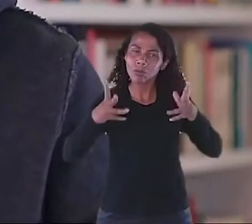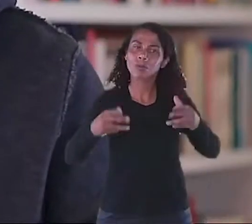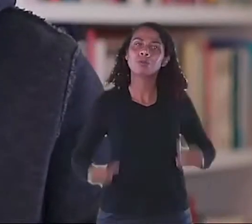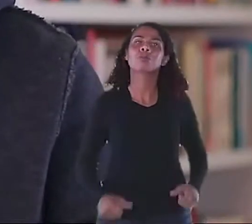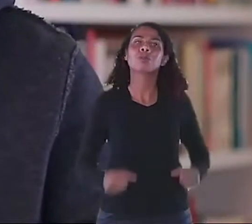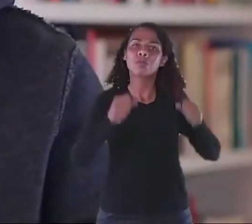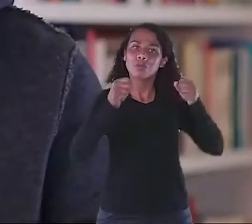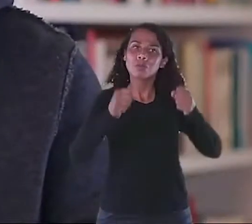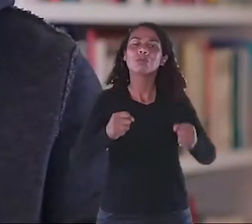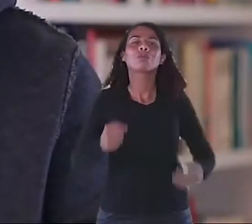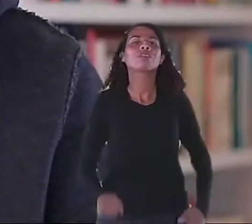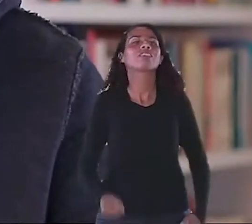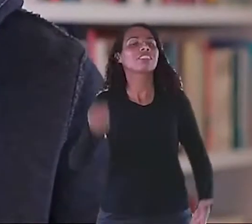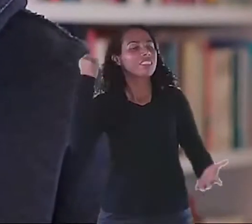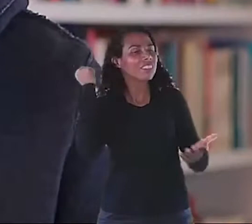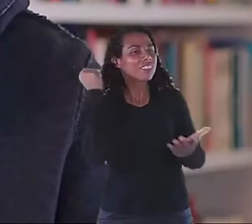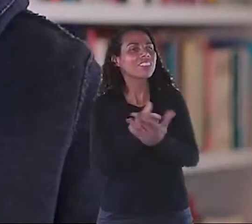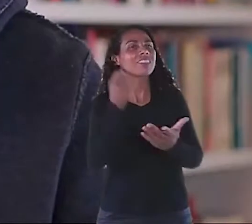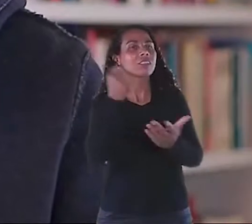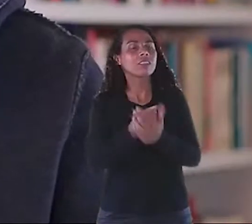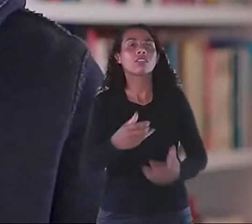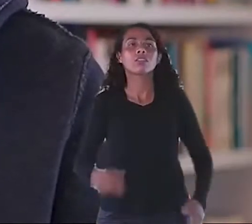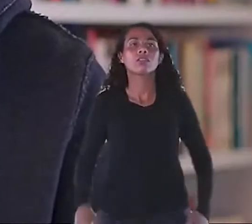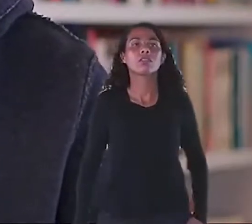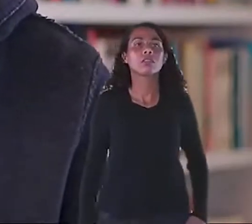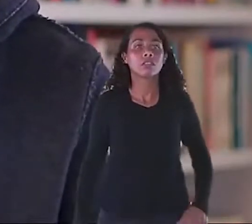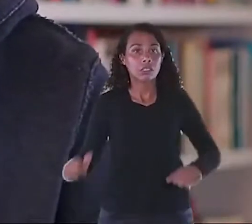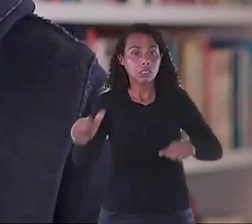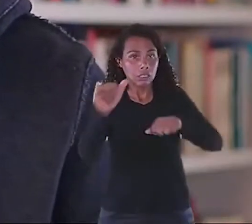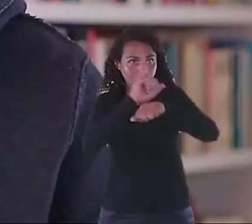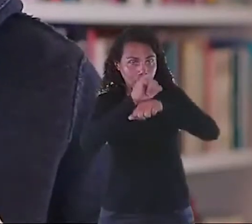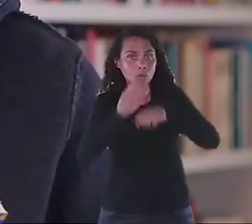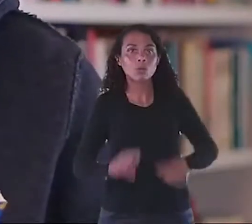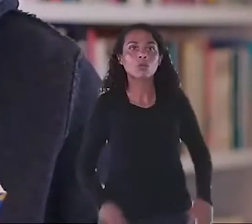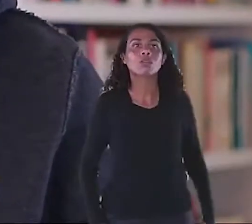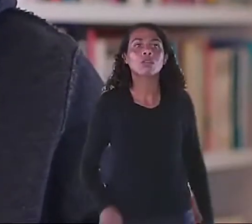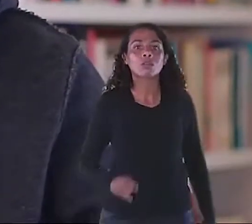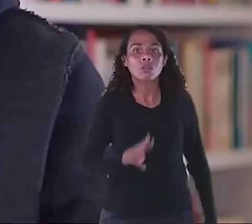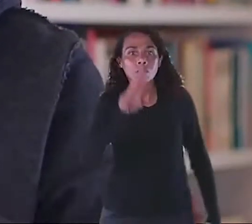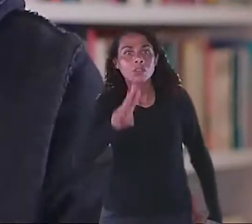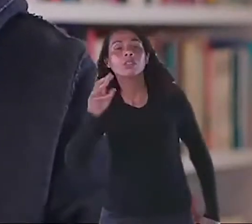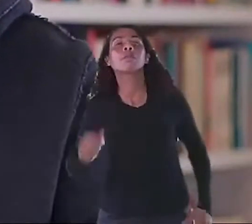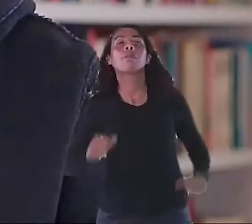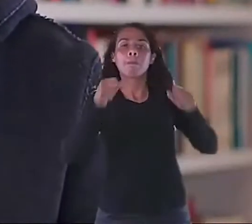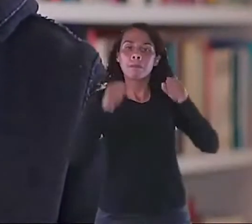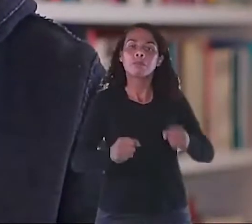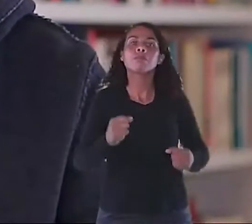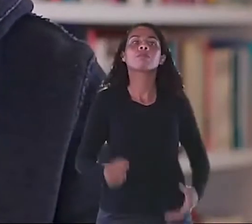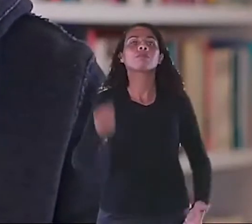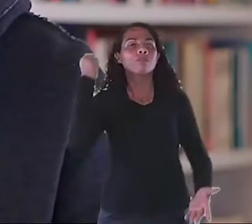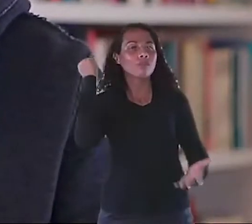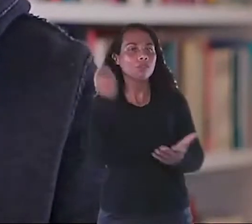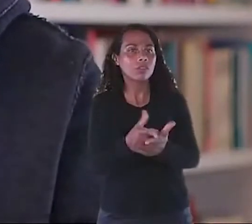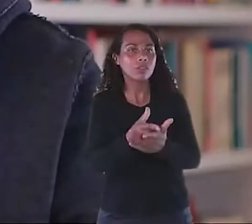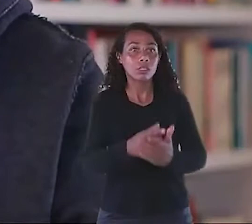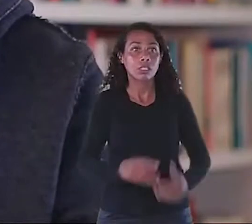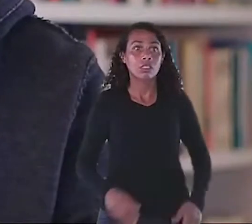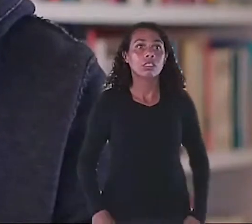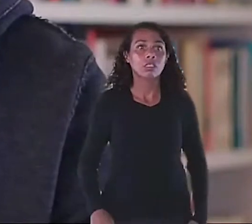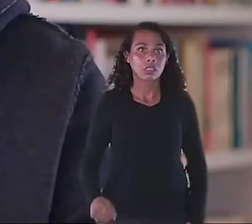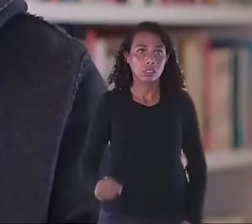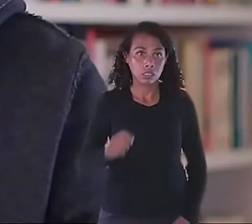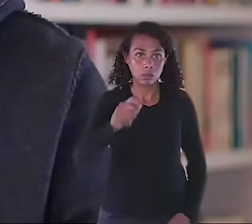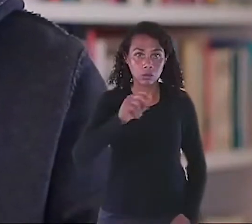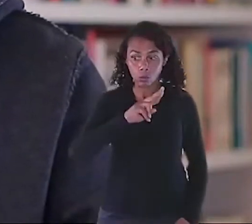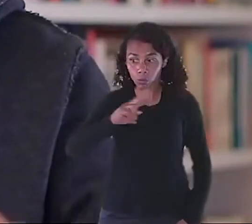O Espalhador de Passarinhos, de Humberto Werneck. A capa é azul, com passarinhos de diversas cores